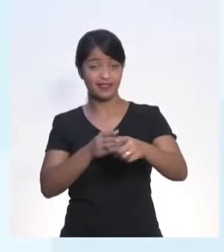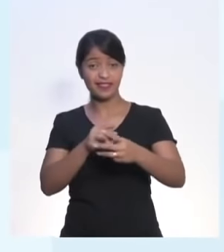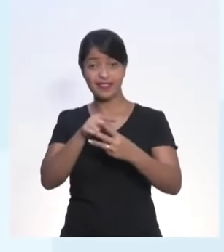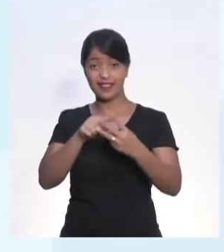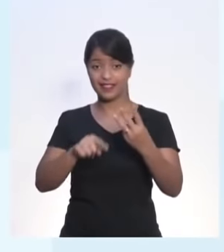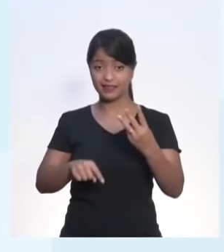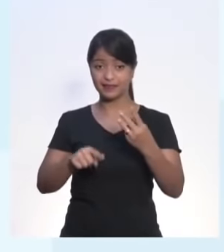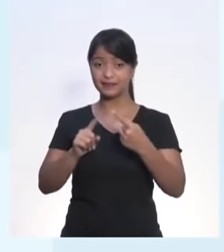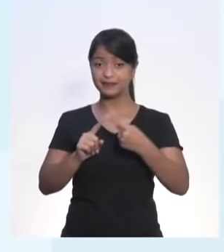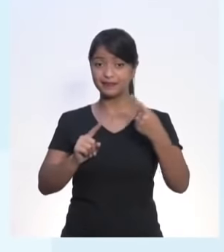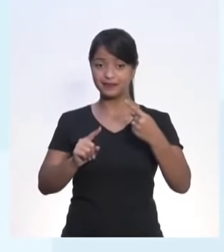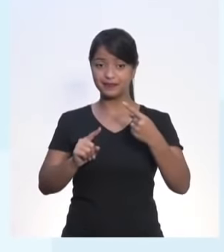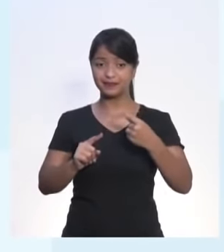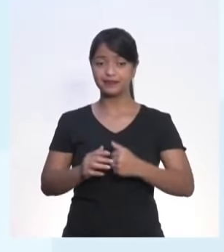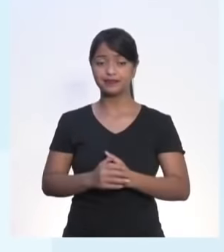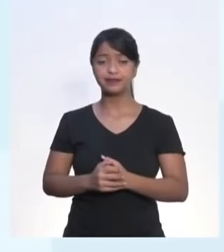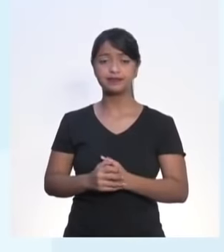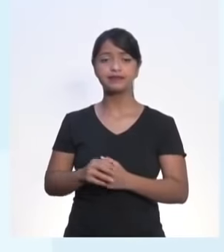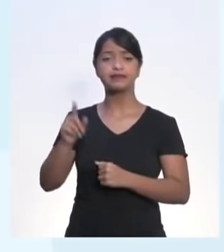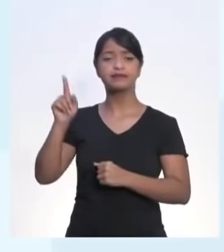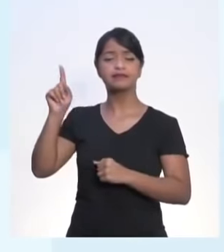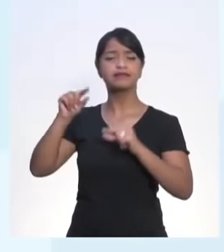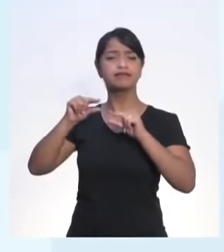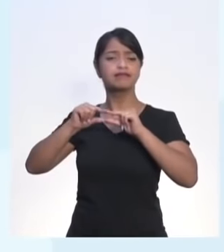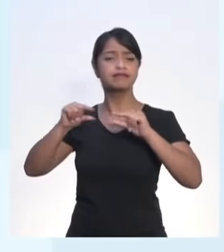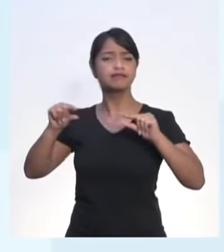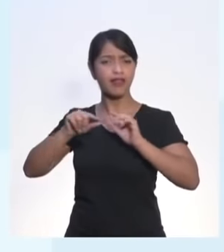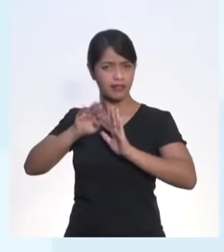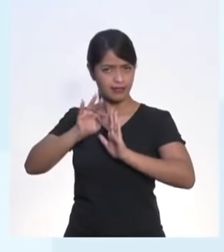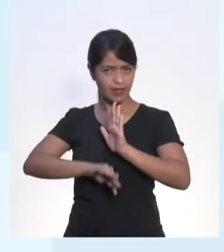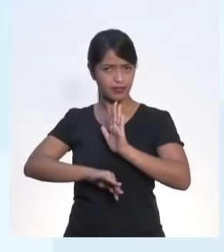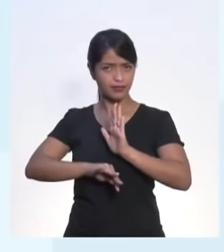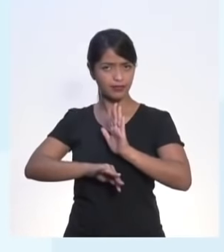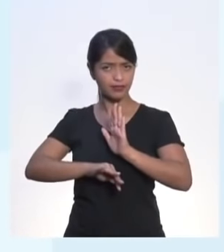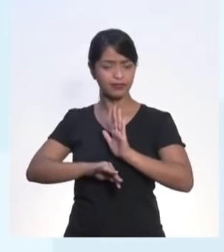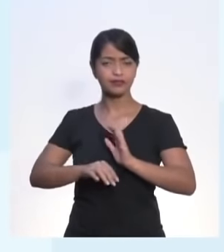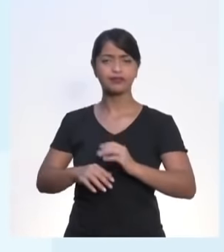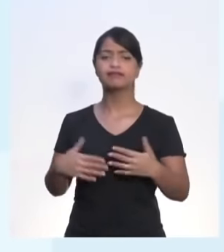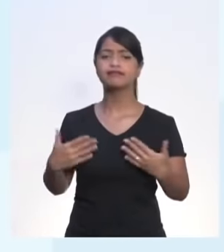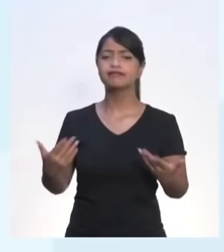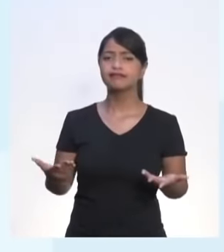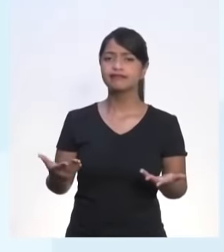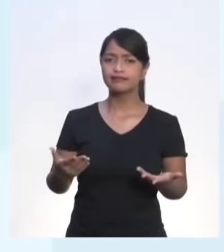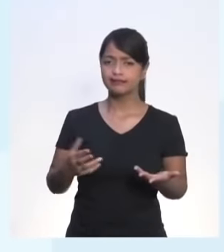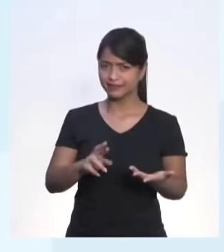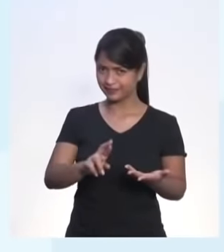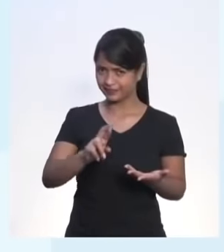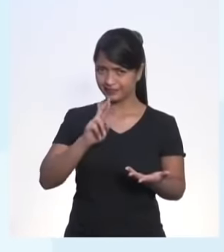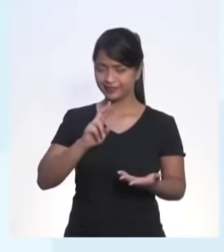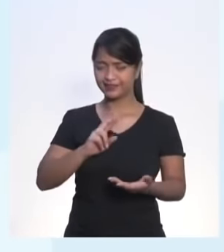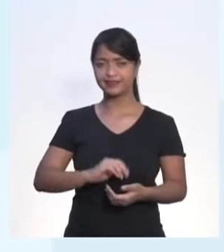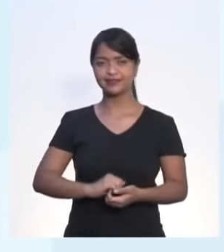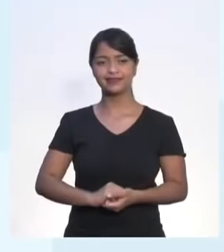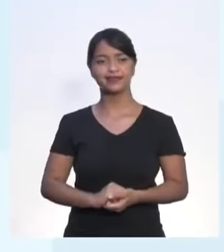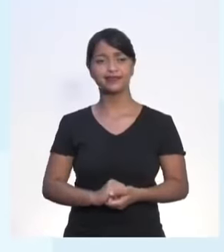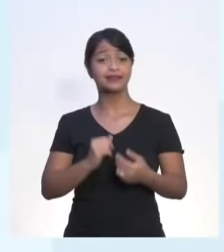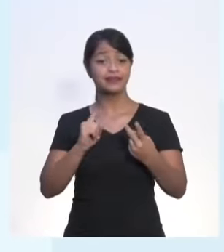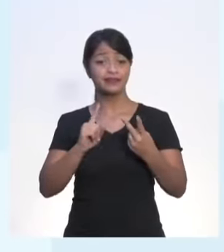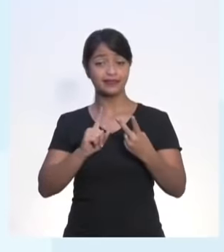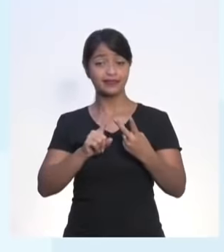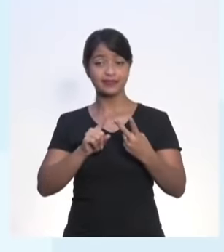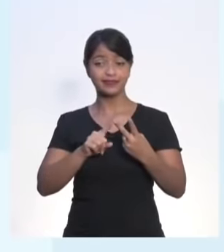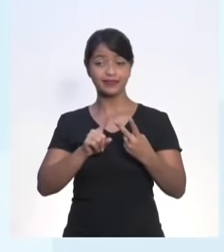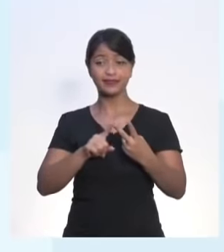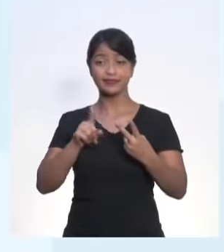perguntinhas. Um, esta mensagem acima pode ser considerado texto? E aí, gente, responde a um aí pra Pro. Essa